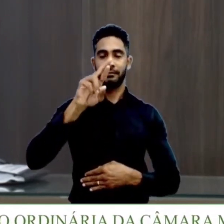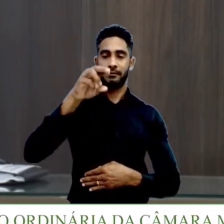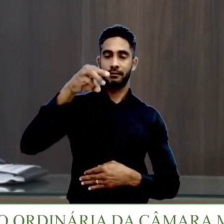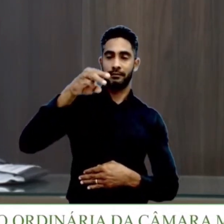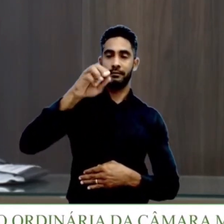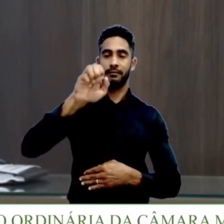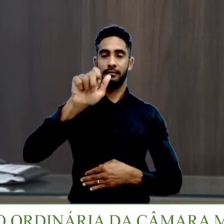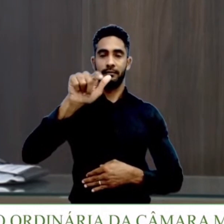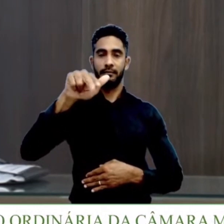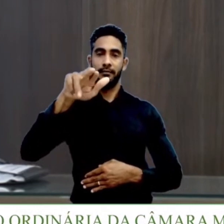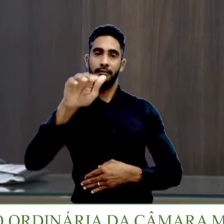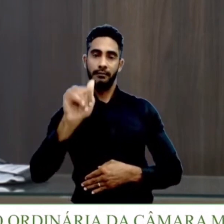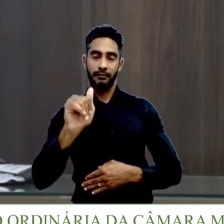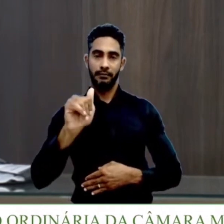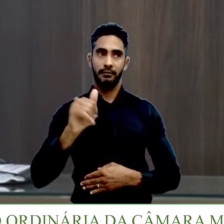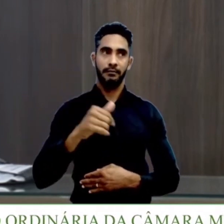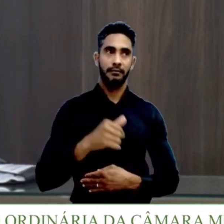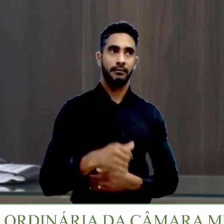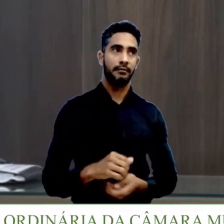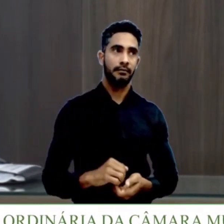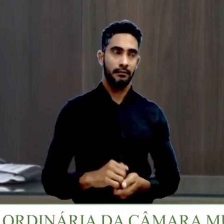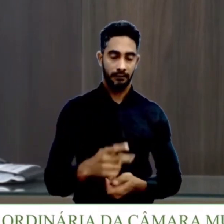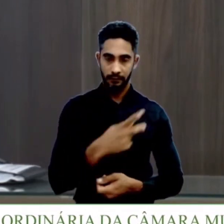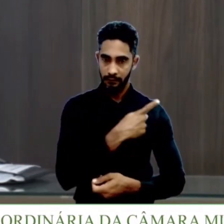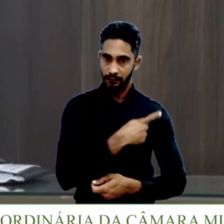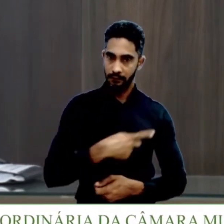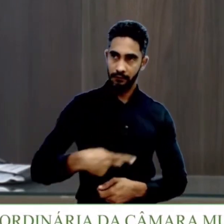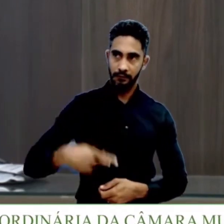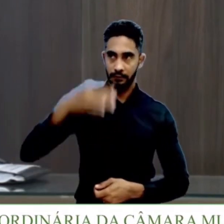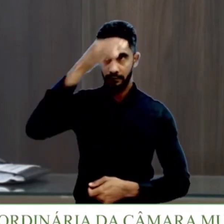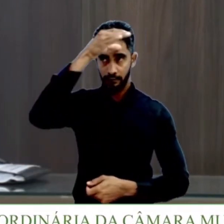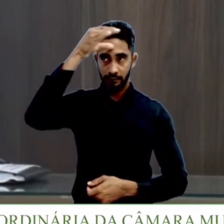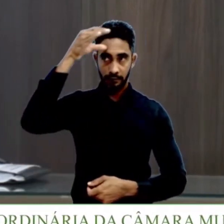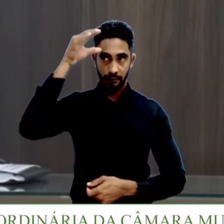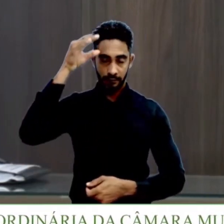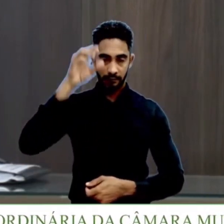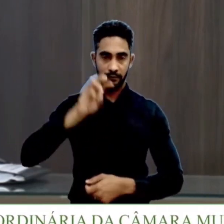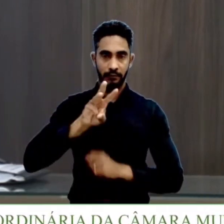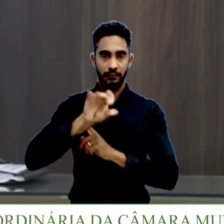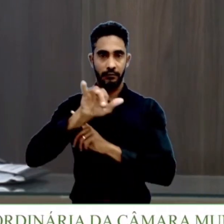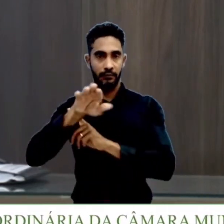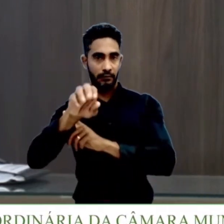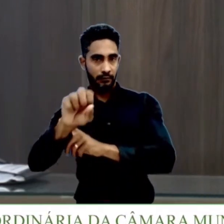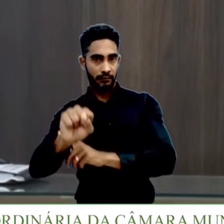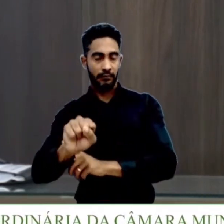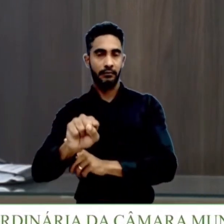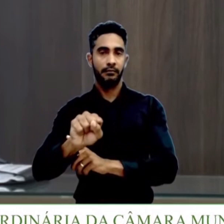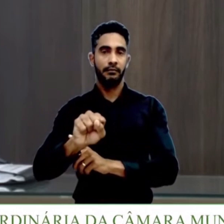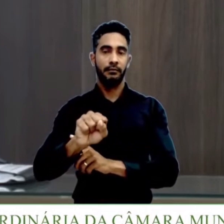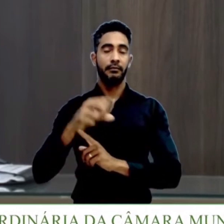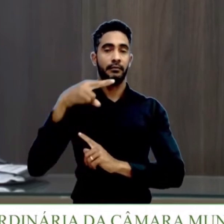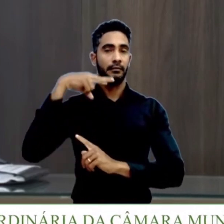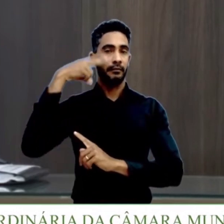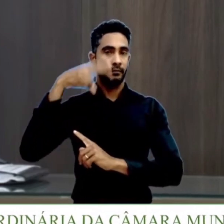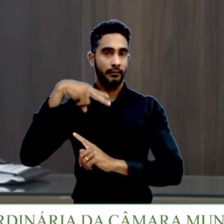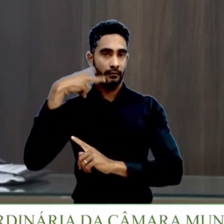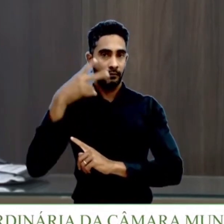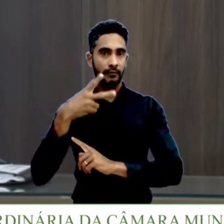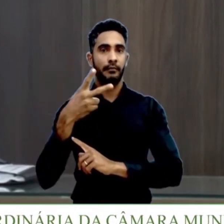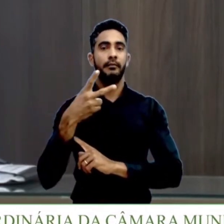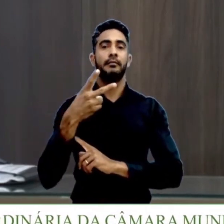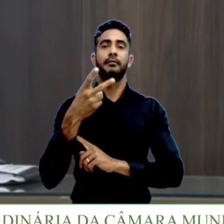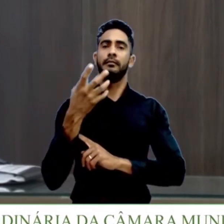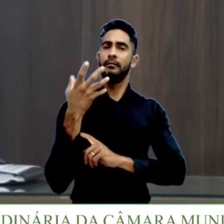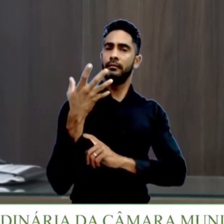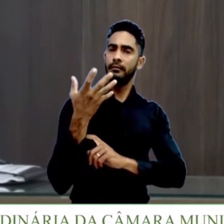Teixeira. Excelentíssimo presidente da Câmara Municipal de Janaúba, Willis Carlos Lopes. A vereadora que essa